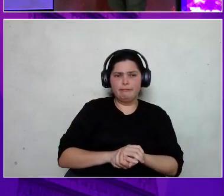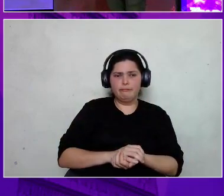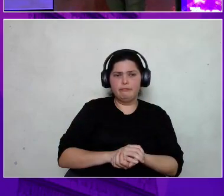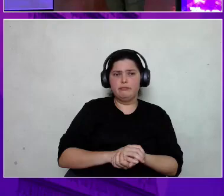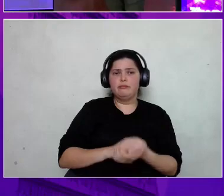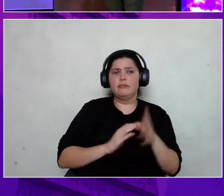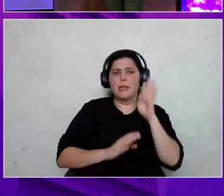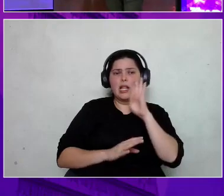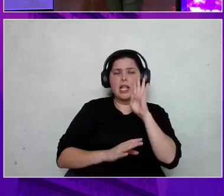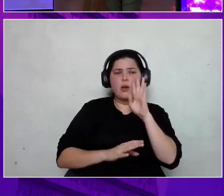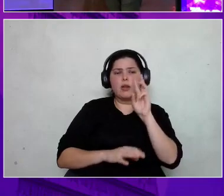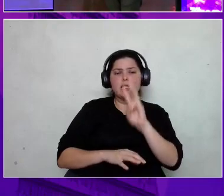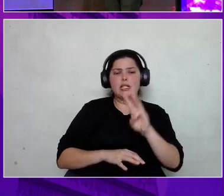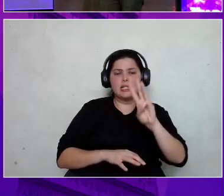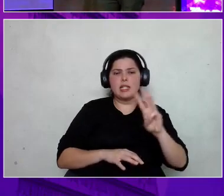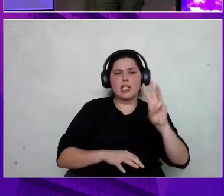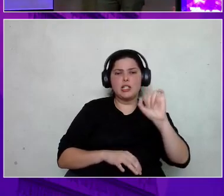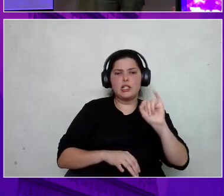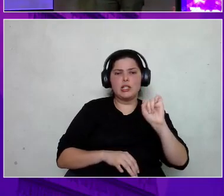do Simpla, por exemplo?